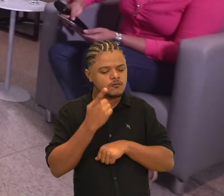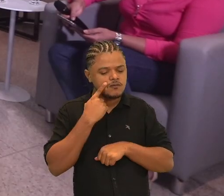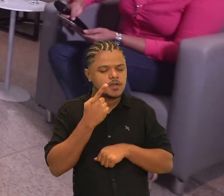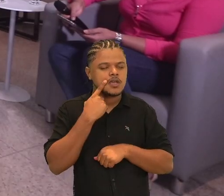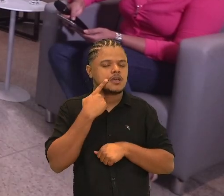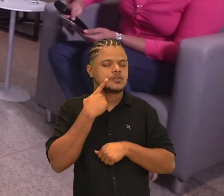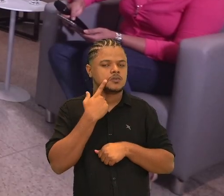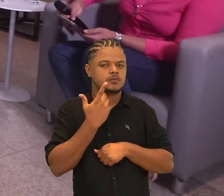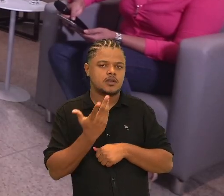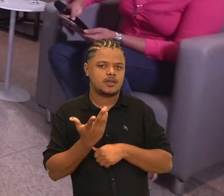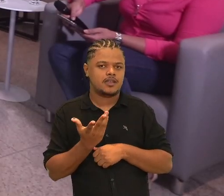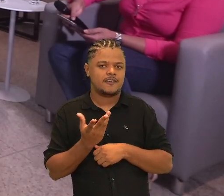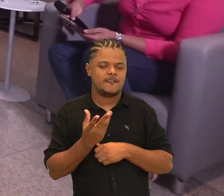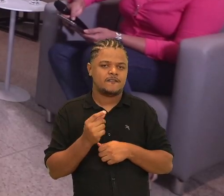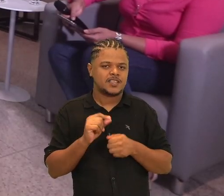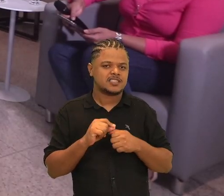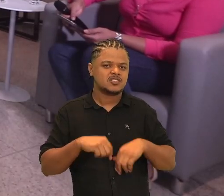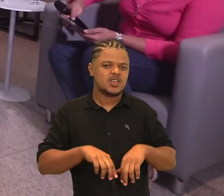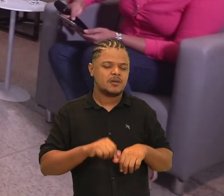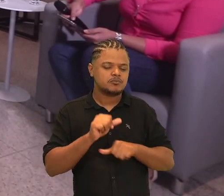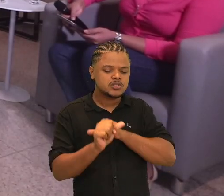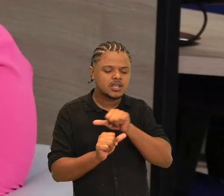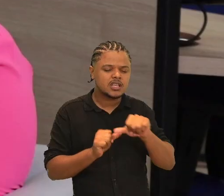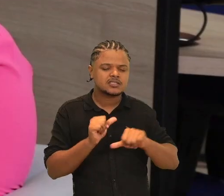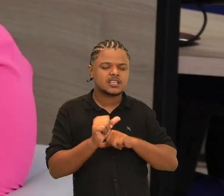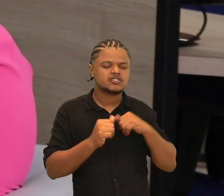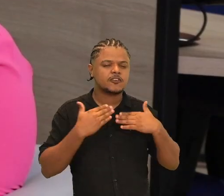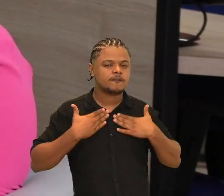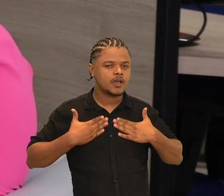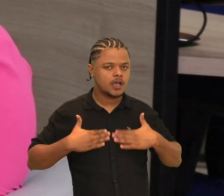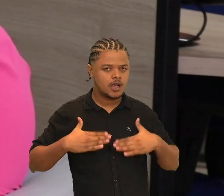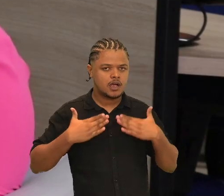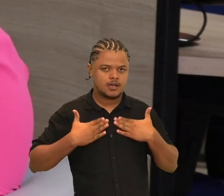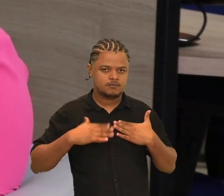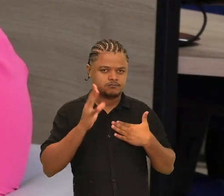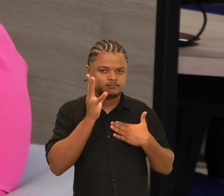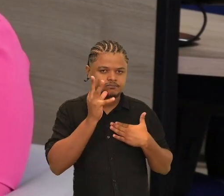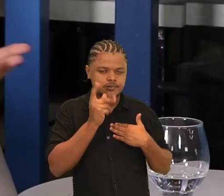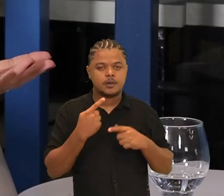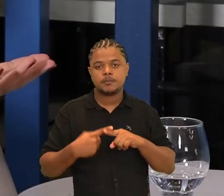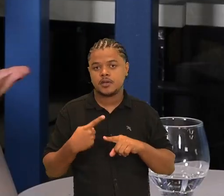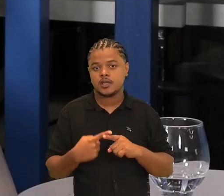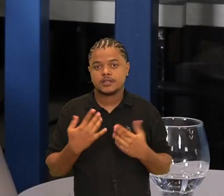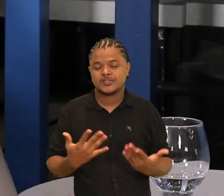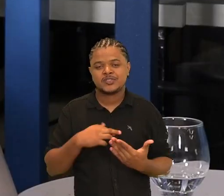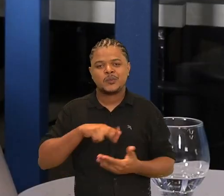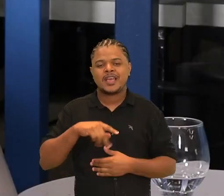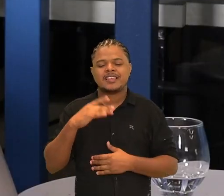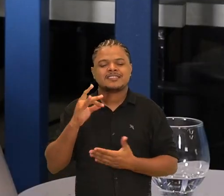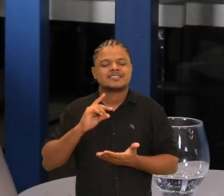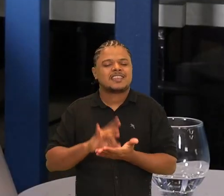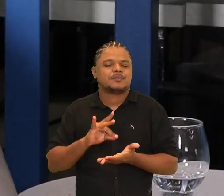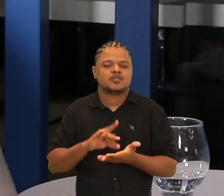forma sutil, né? Para fazer essa mudança, até porque nem sempre é como a gente